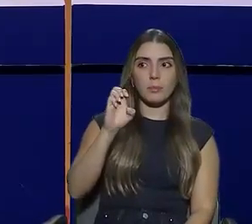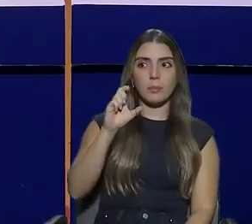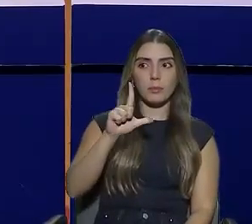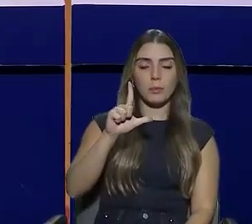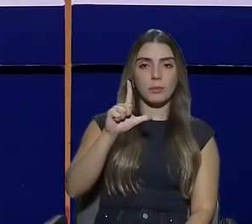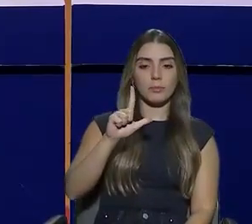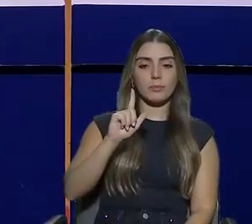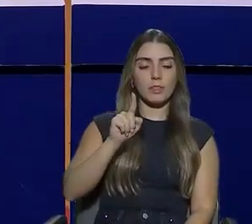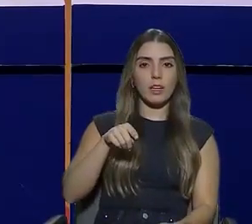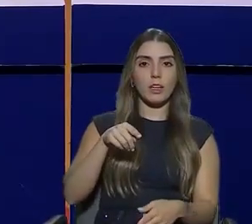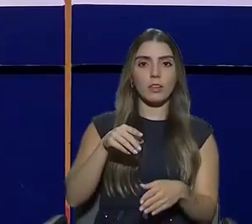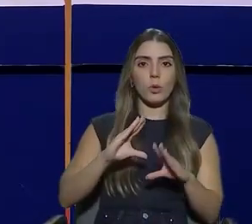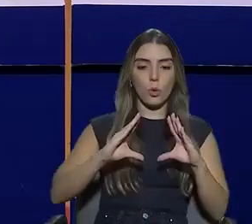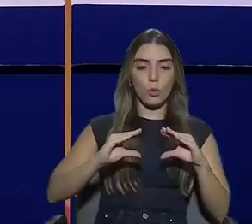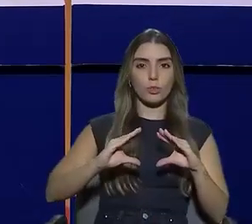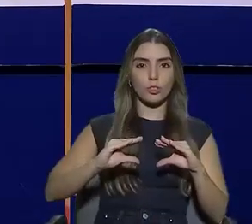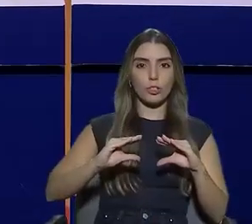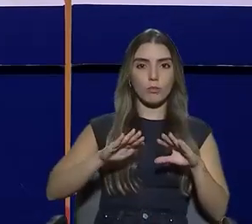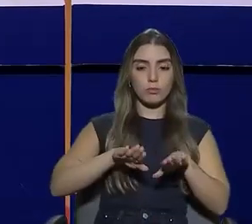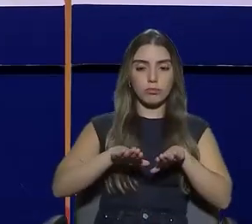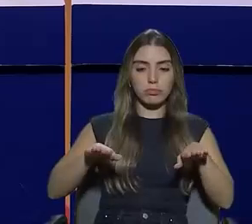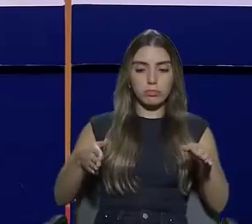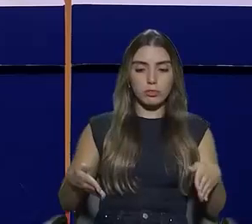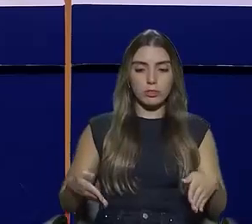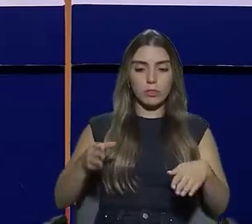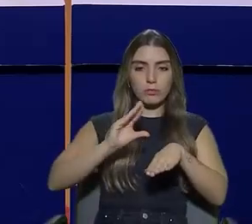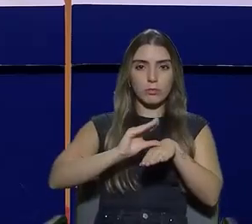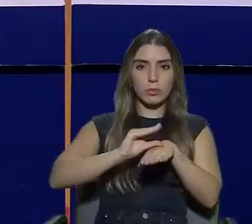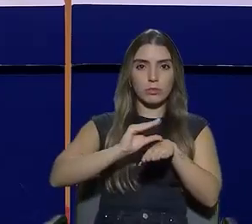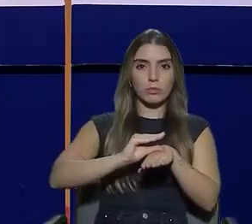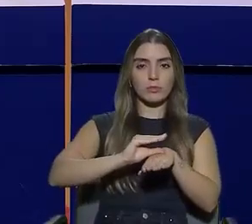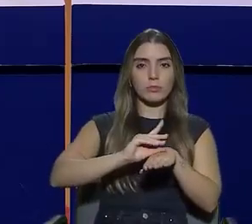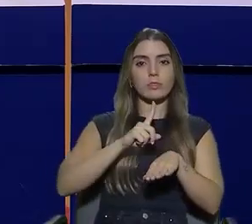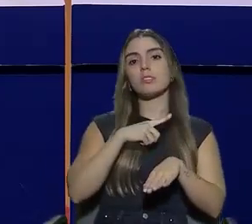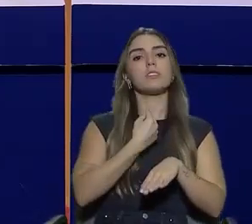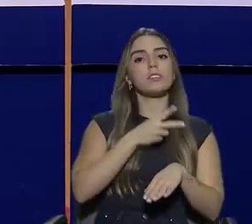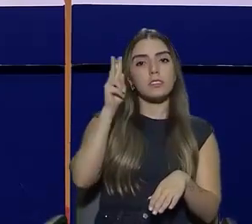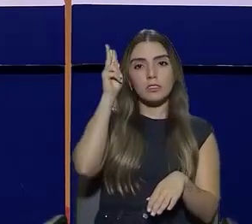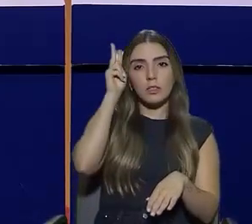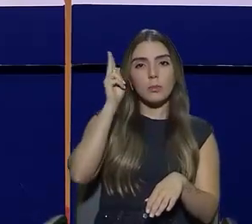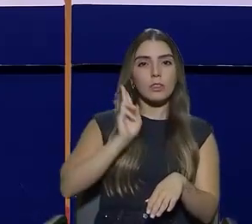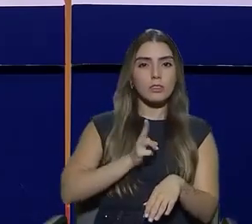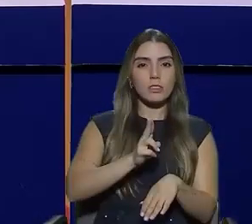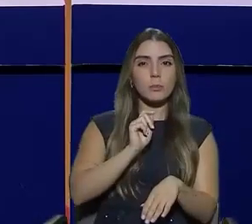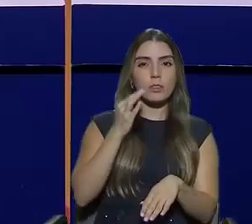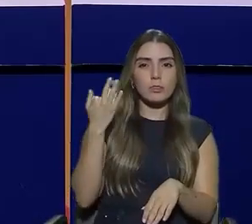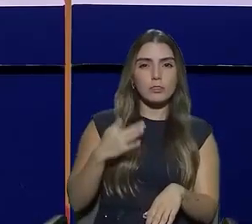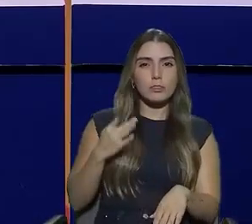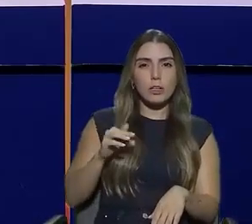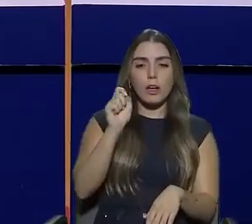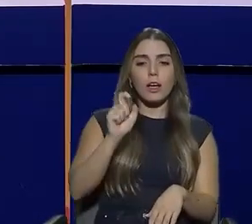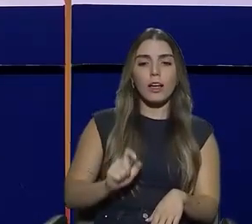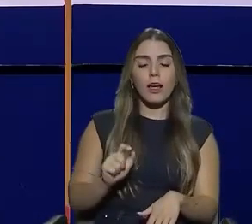diretamente no chão, para que a gente sempre lembre, né, da dor e de quem foi. A gente fica abaixo mesmo,